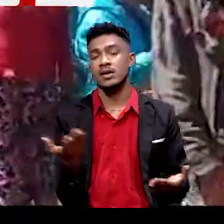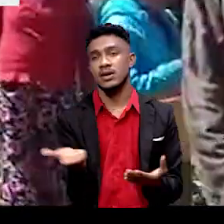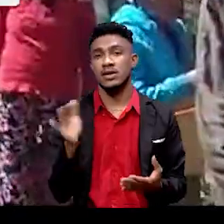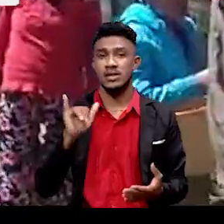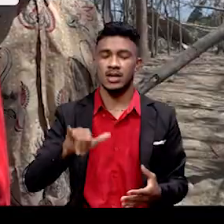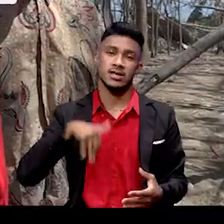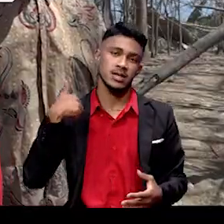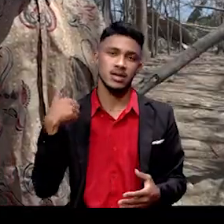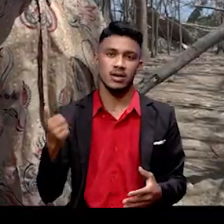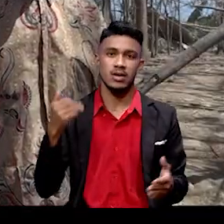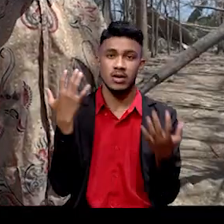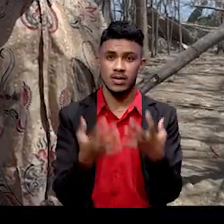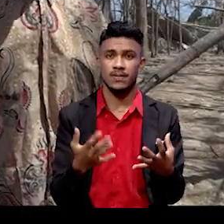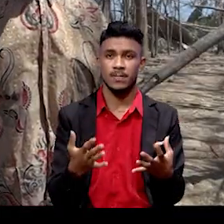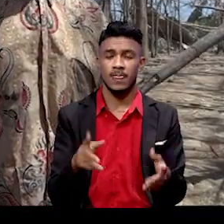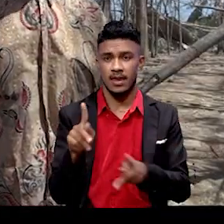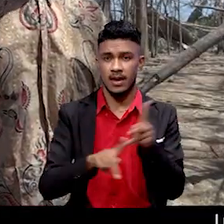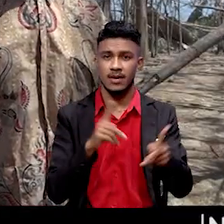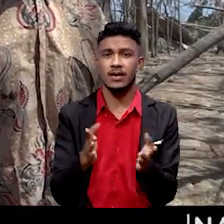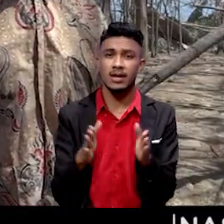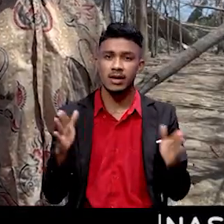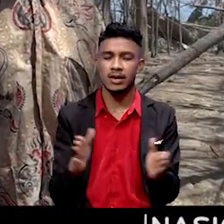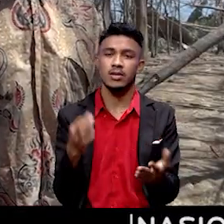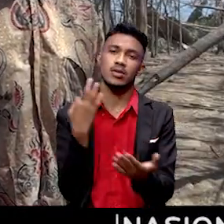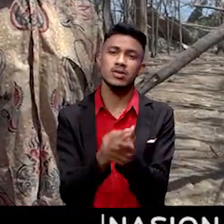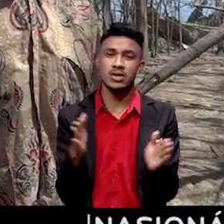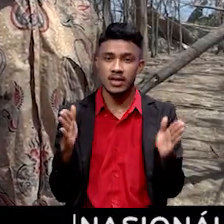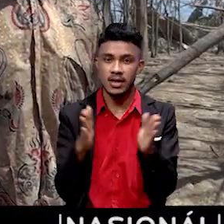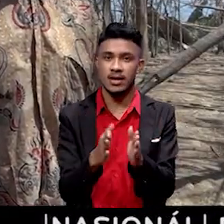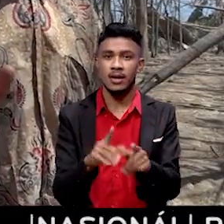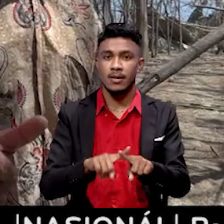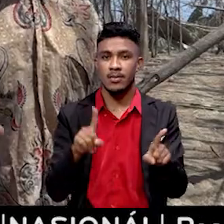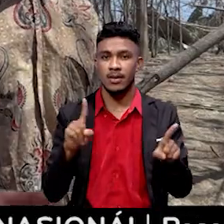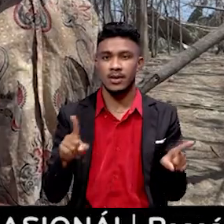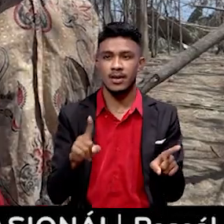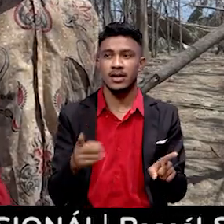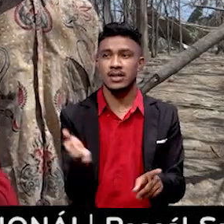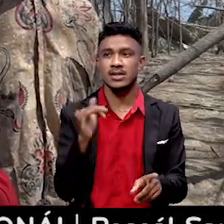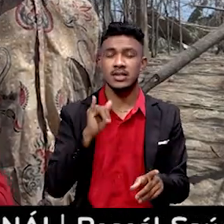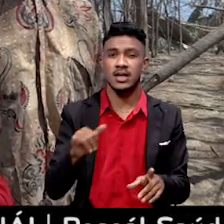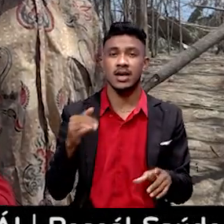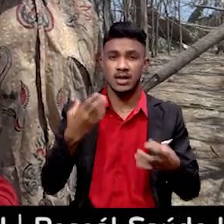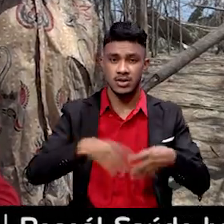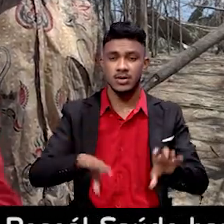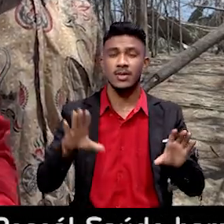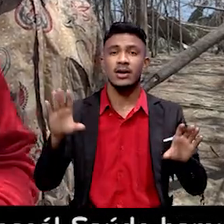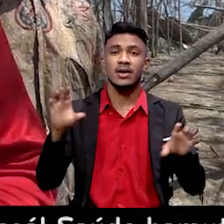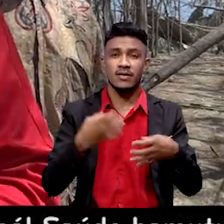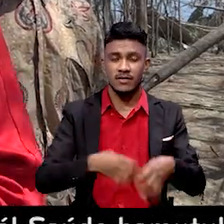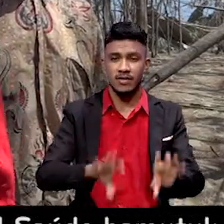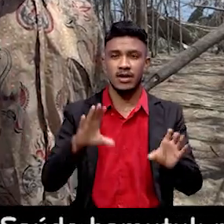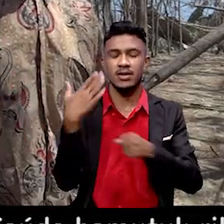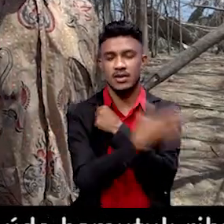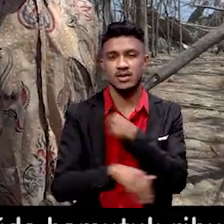ali. Só sair tem povo que tem ali, ou sanque ali. Mas bem, quando se a sociedade, vai fã, fale, herra, ali,